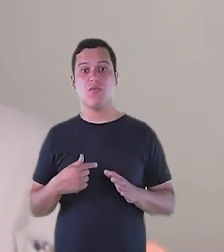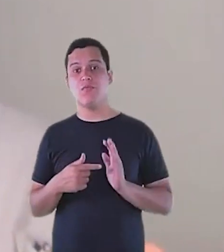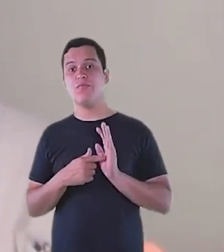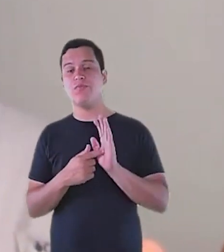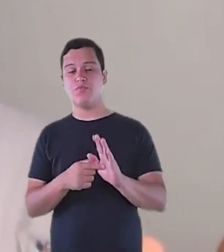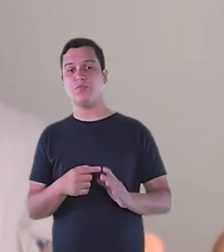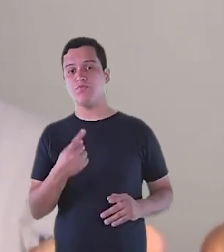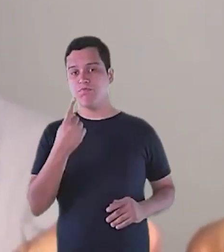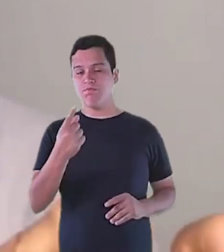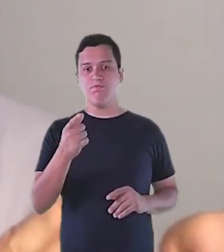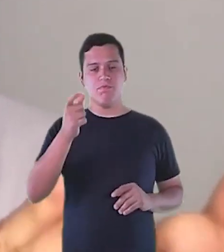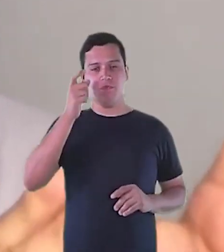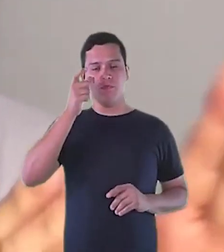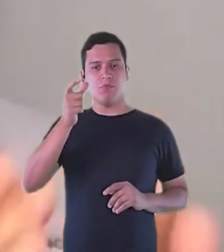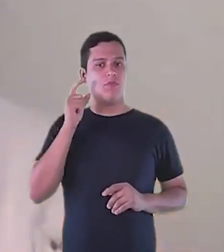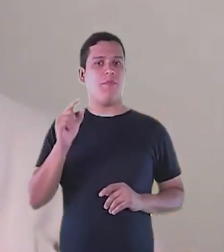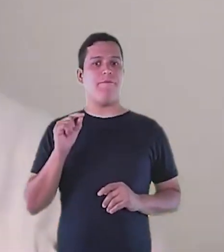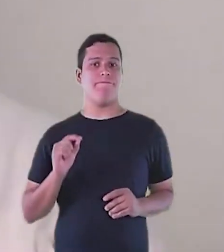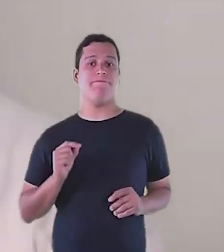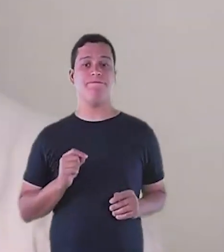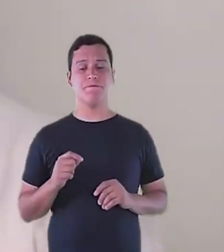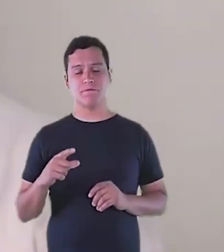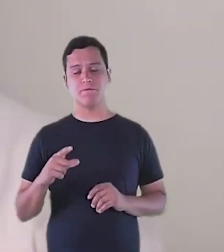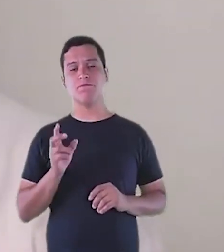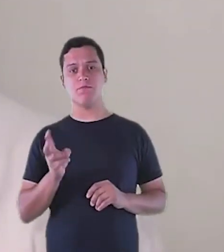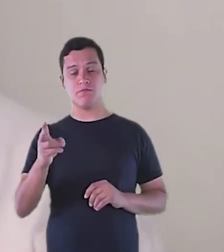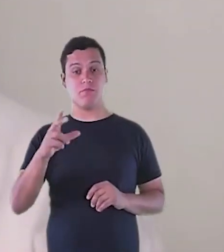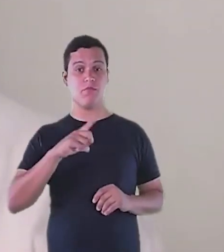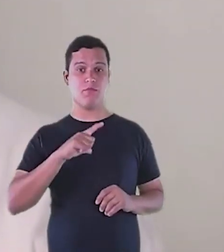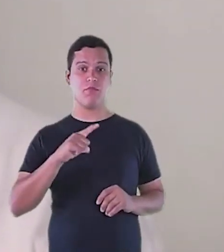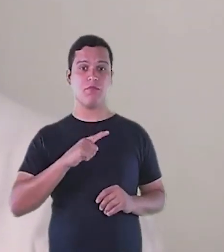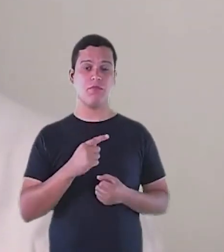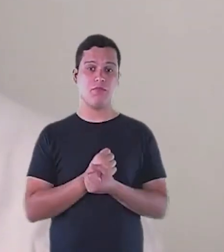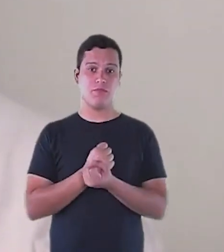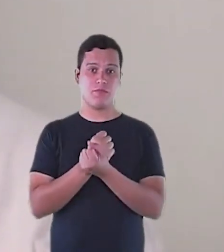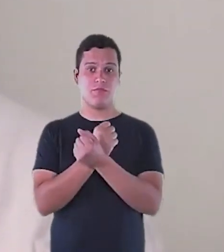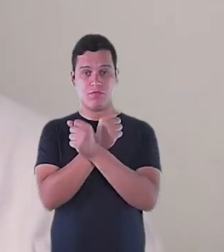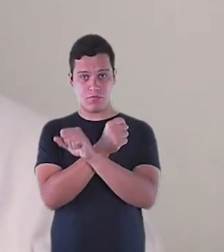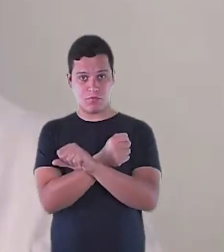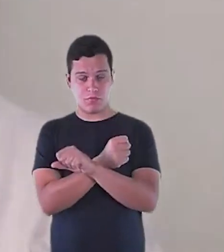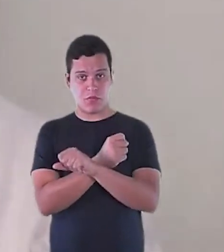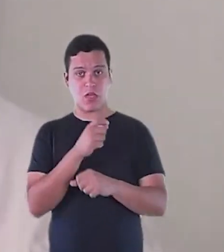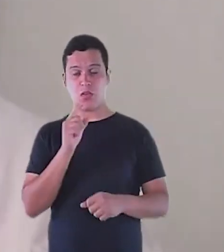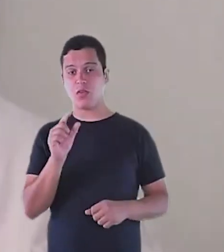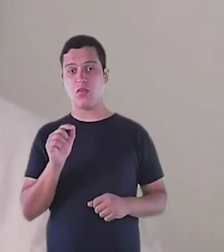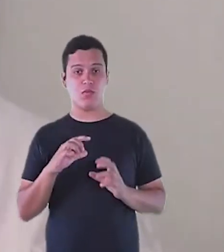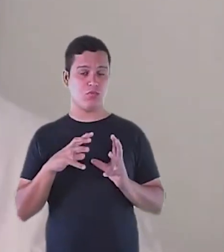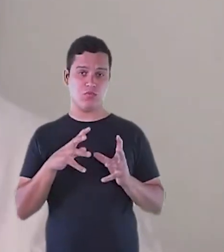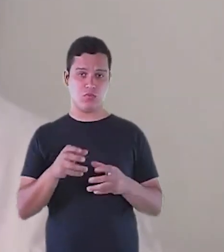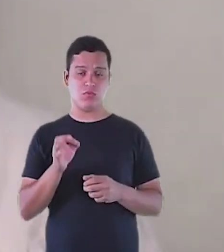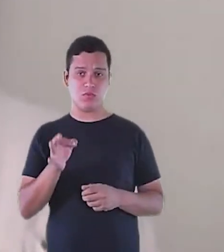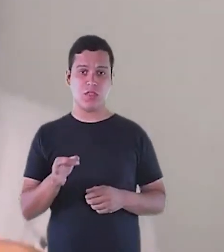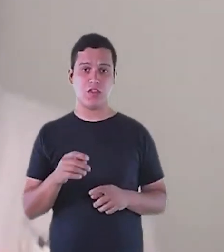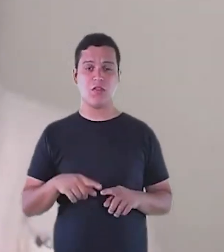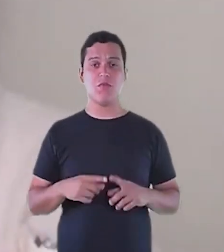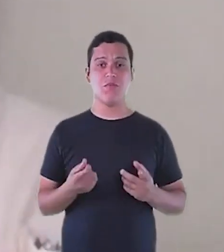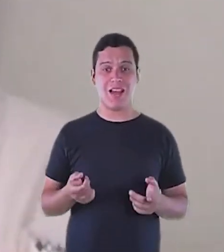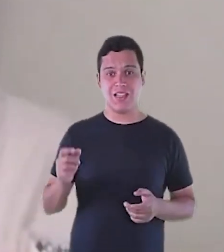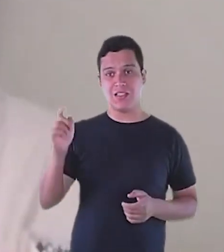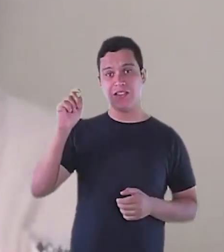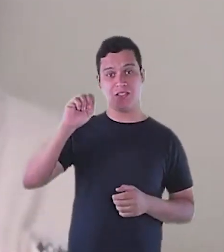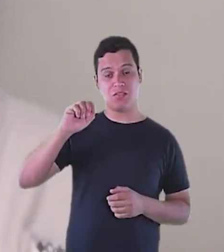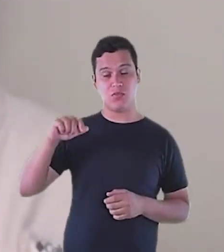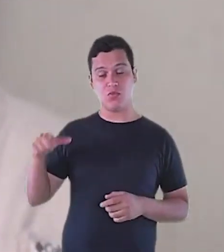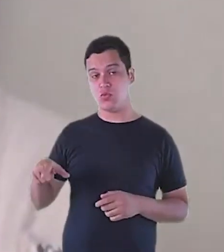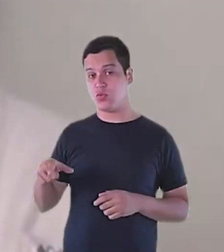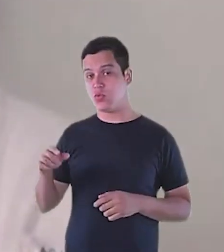da humanidade, tem uma grande novidade na história da escravidão africana na América. É a primeira vez em que